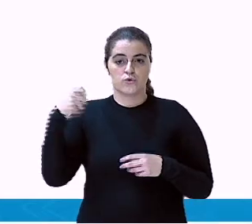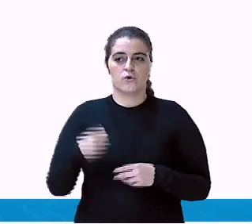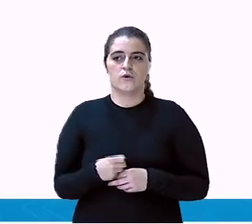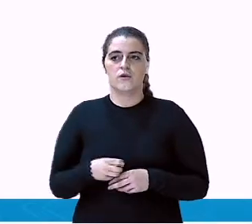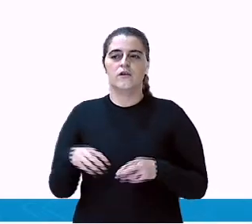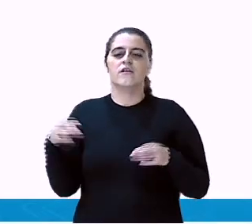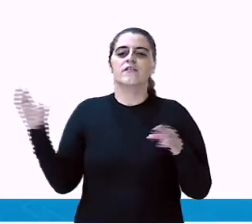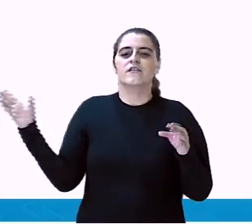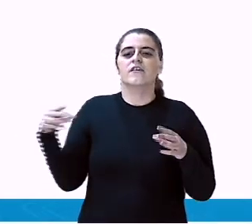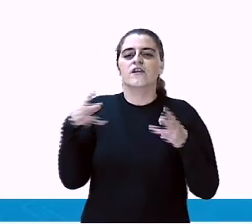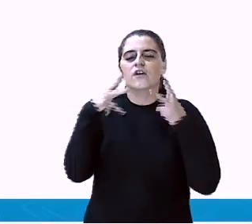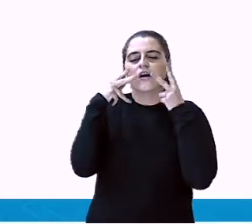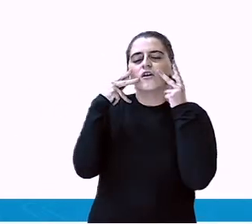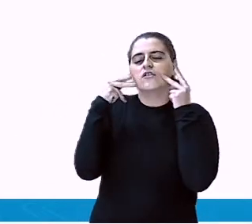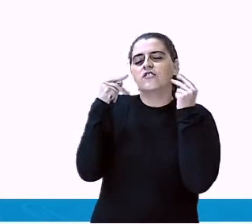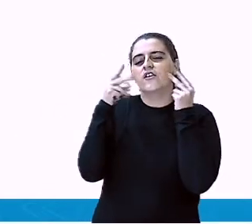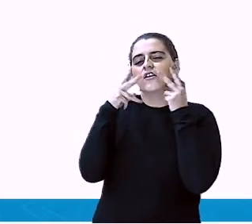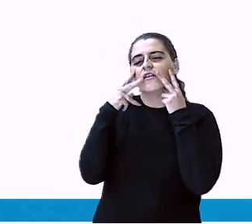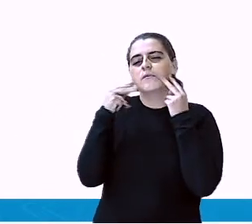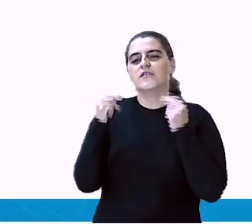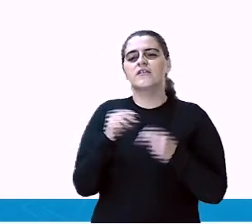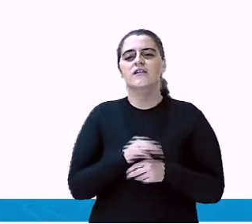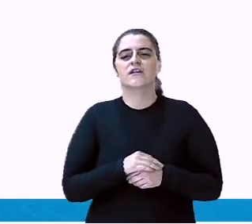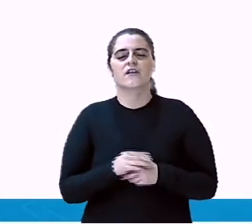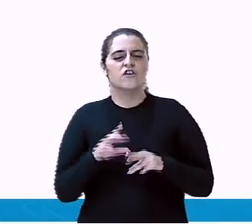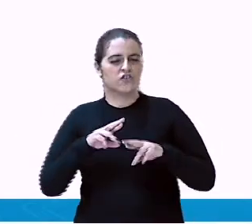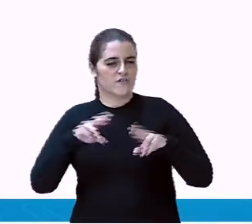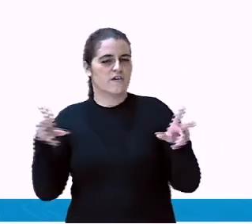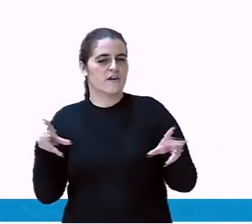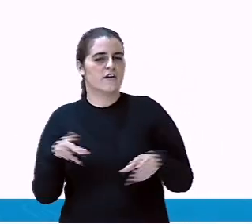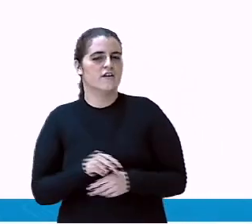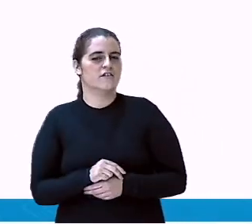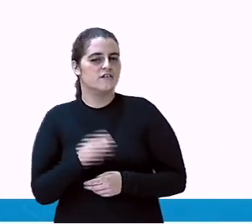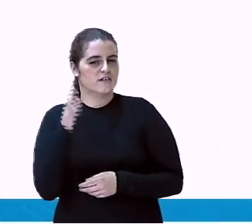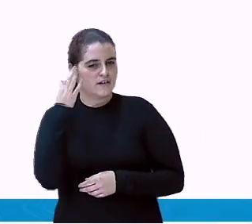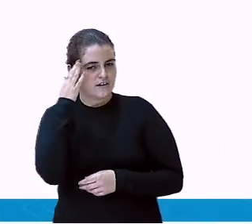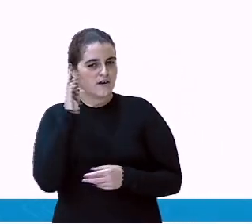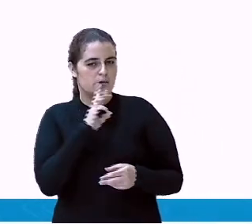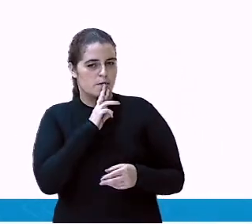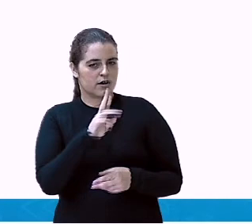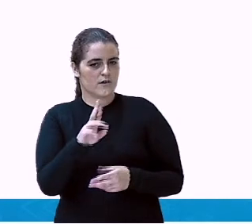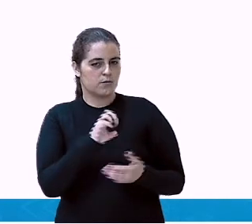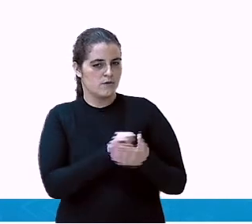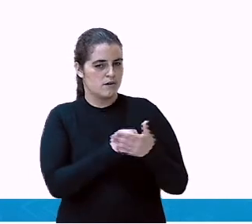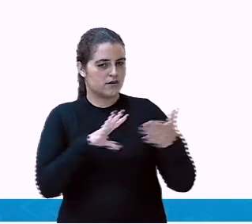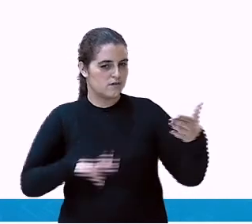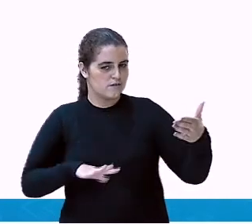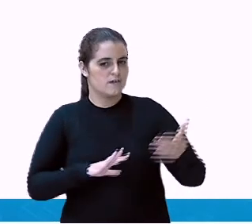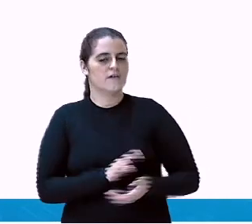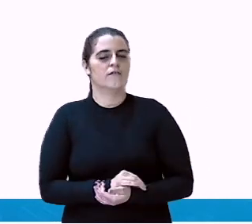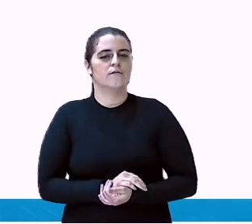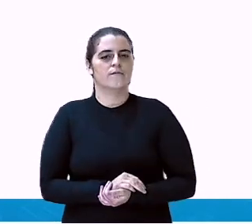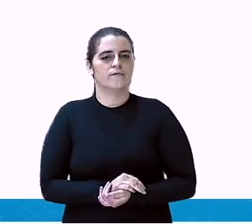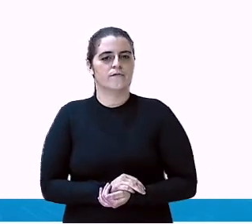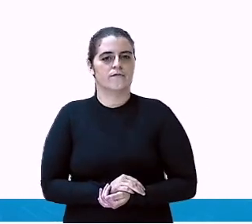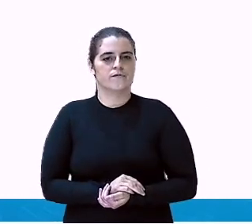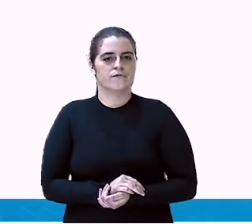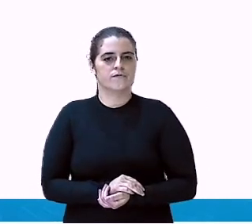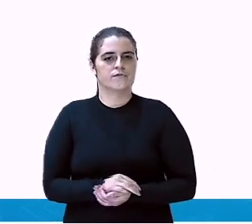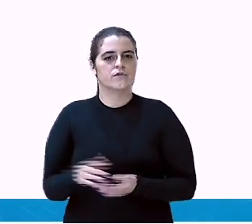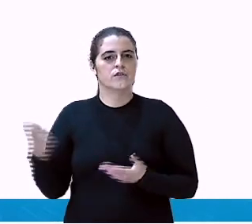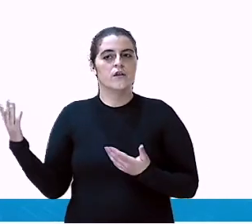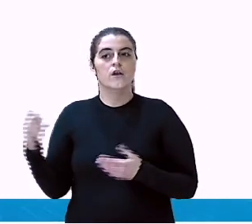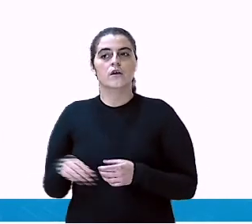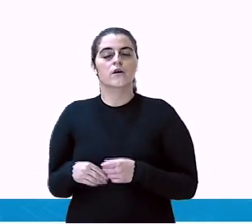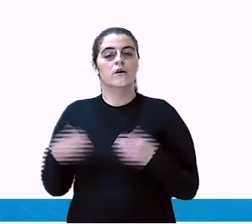agudo, fininho. Viu que legal para você entender a diferença para poder fazer aí quando precisar responder as atividades? E os